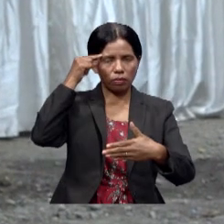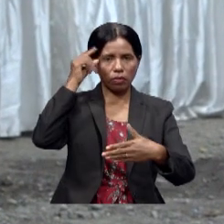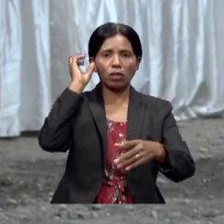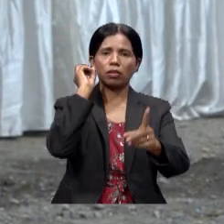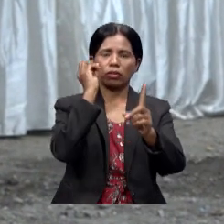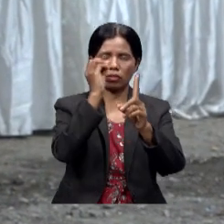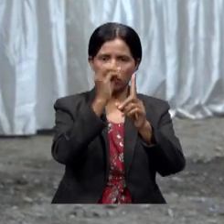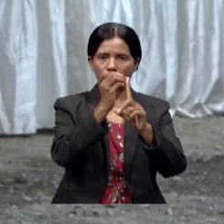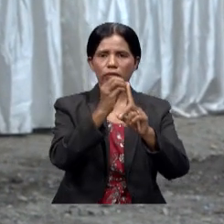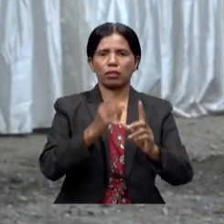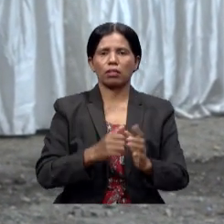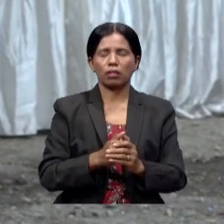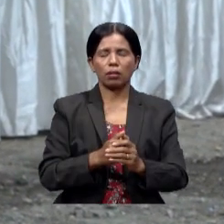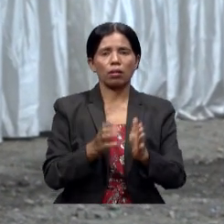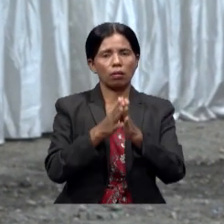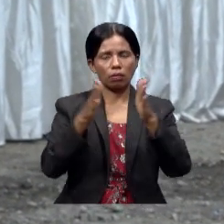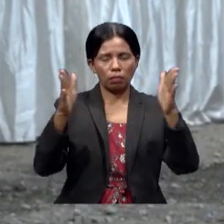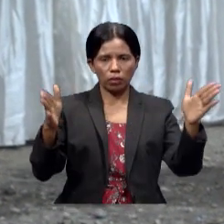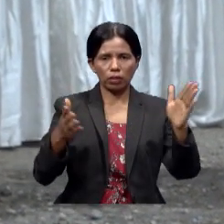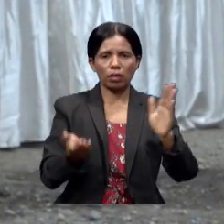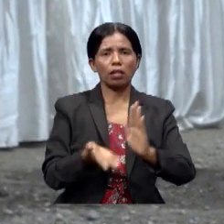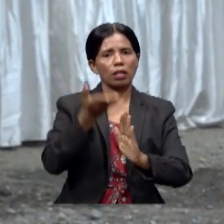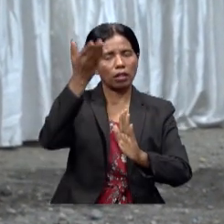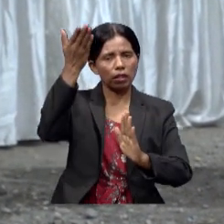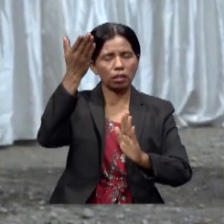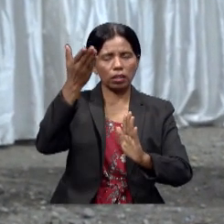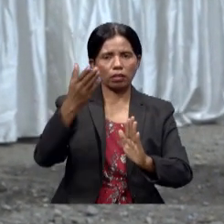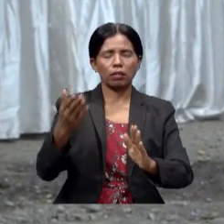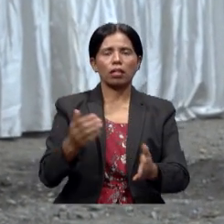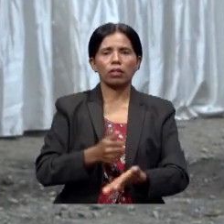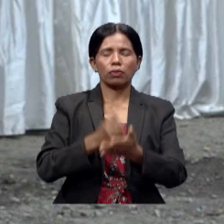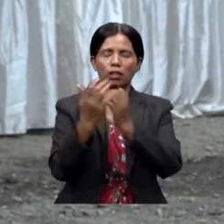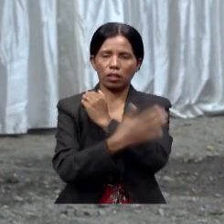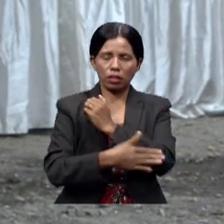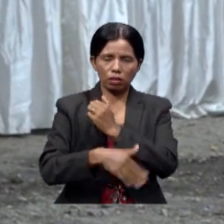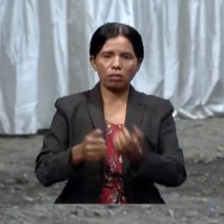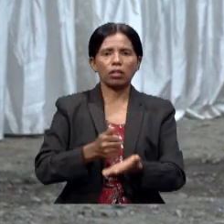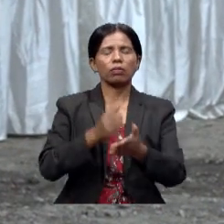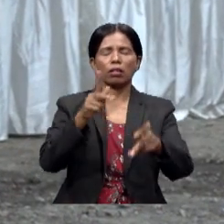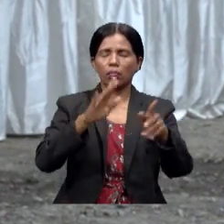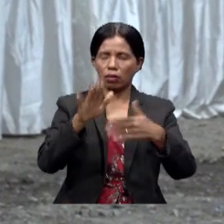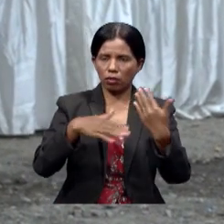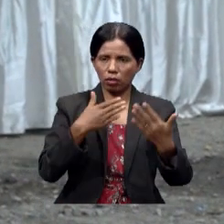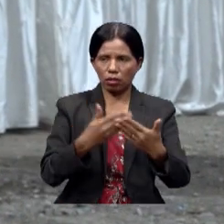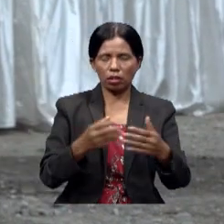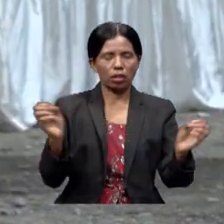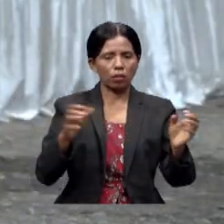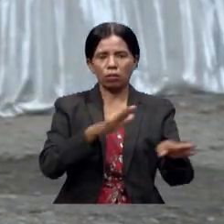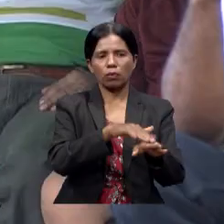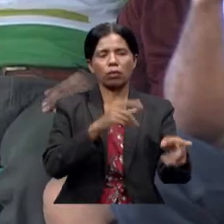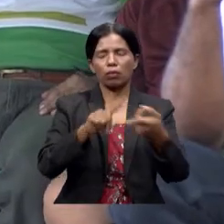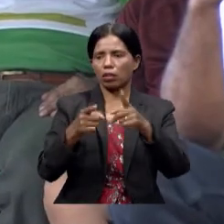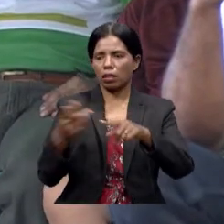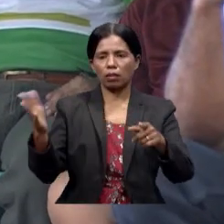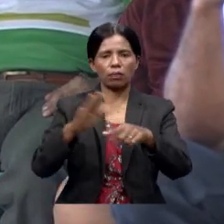Objetivo: bota eu, as liu. Serve a nação, serve o povo. Lógico, está uma maluleta, está uma maluleta, está